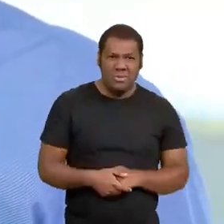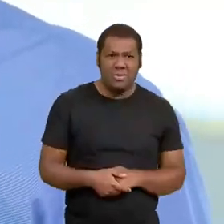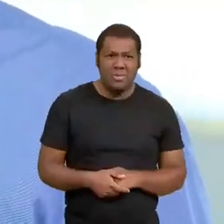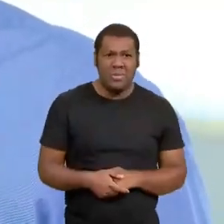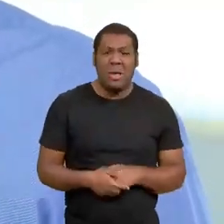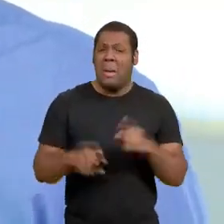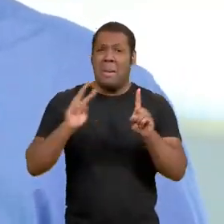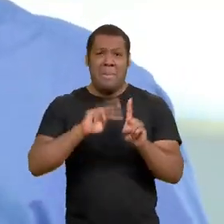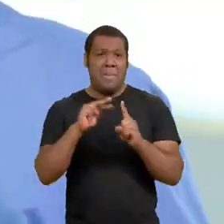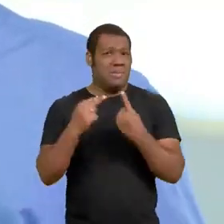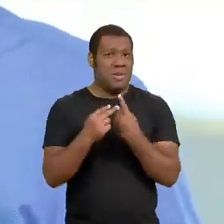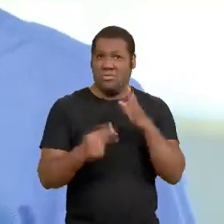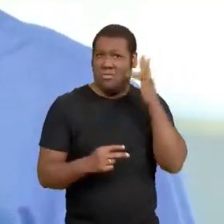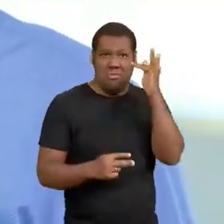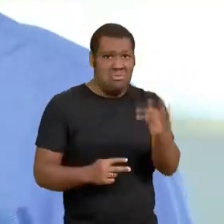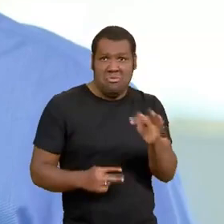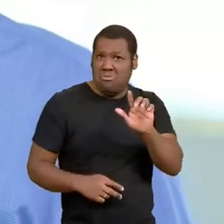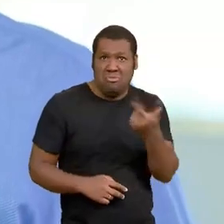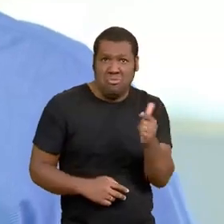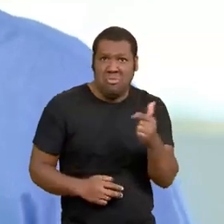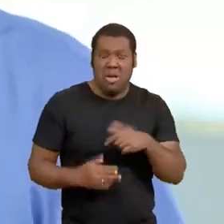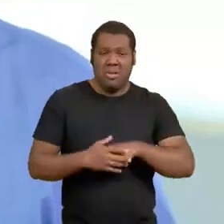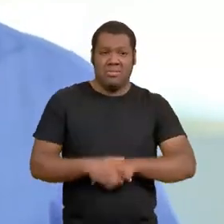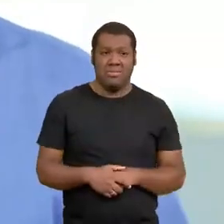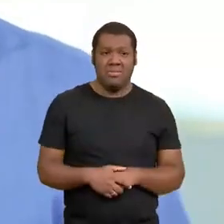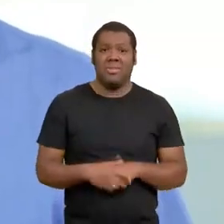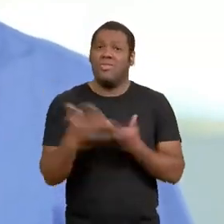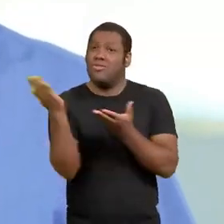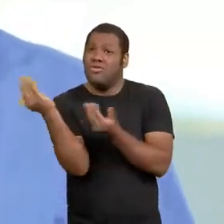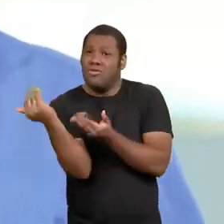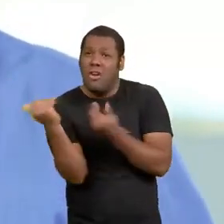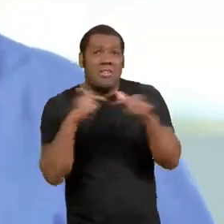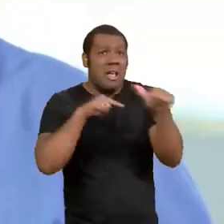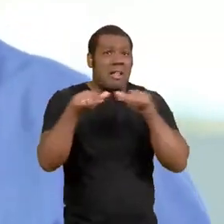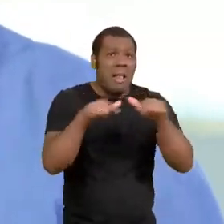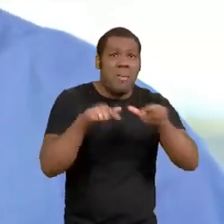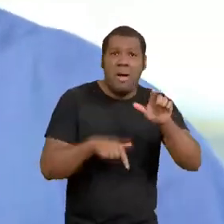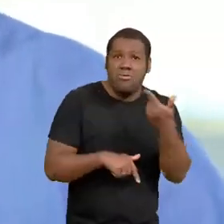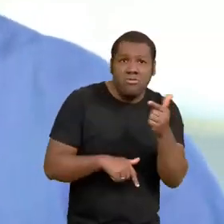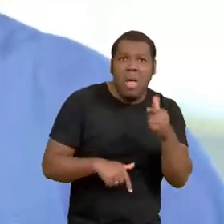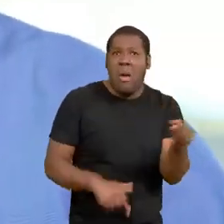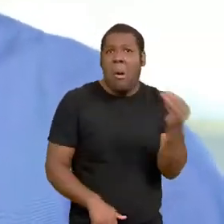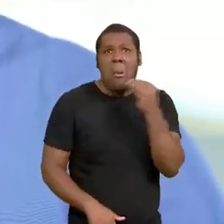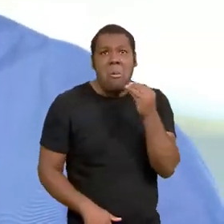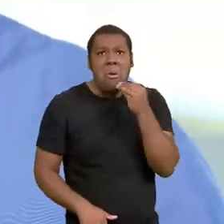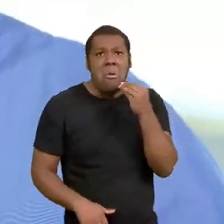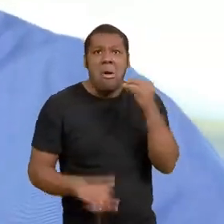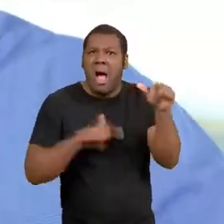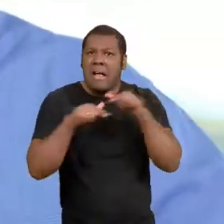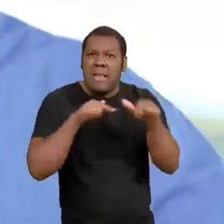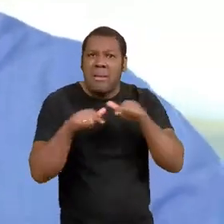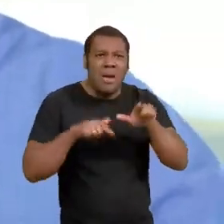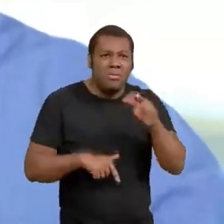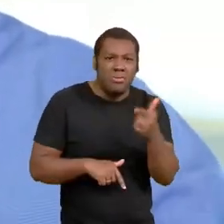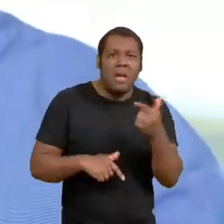futuro. Eles não têm emprego, não têm oportunidade. Então, é preciso que o Estado se